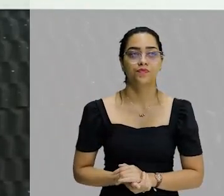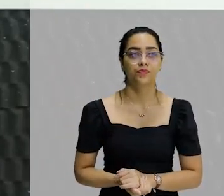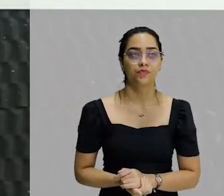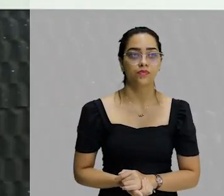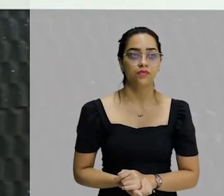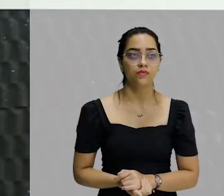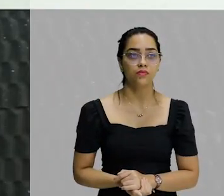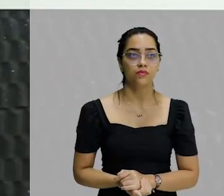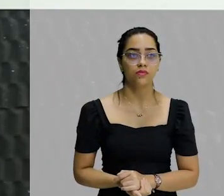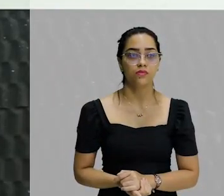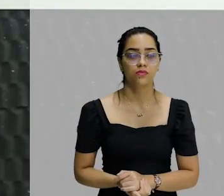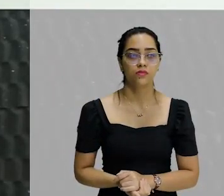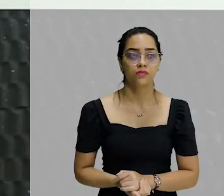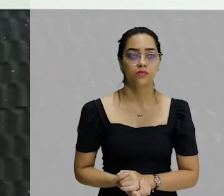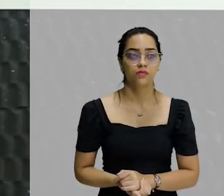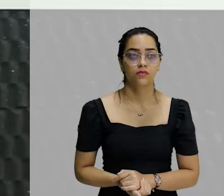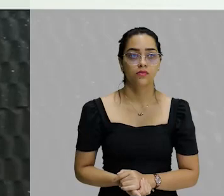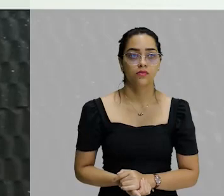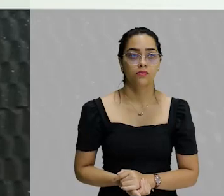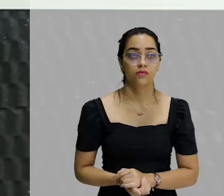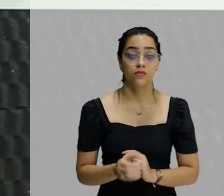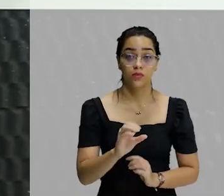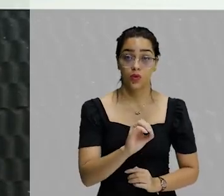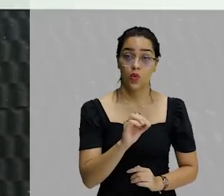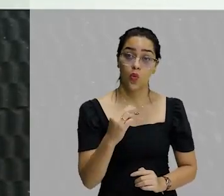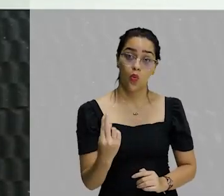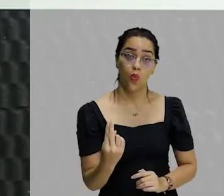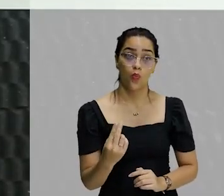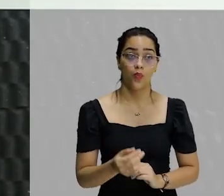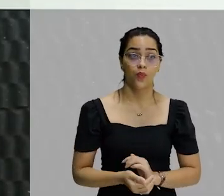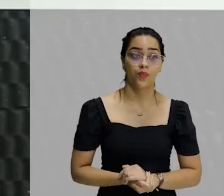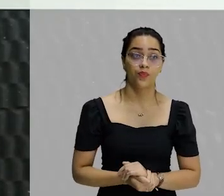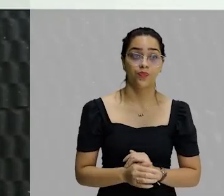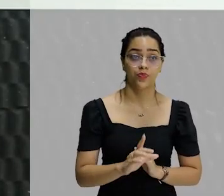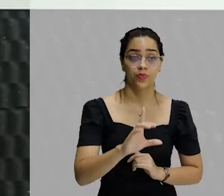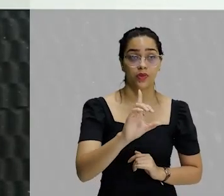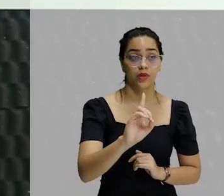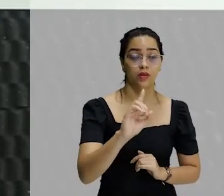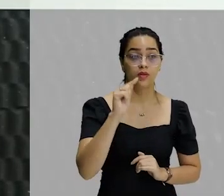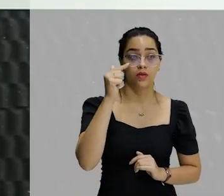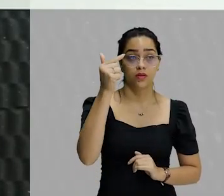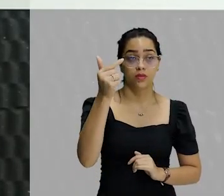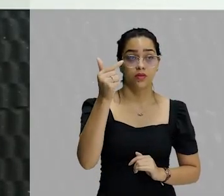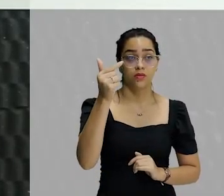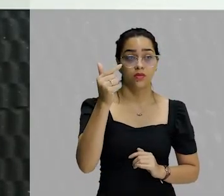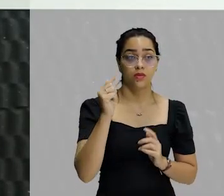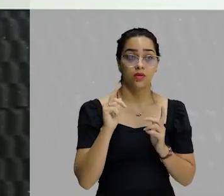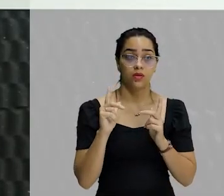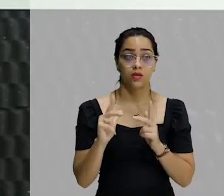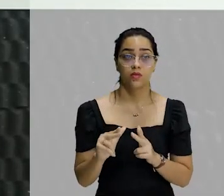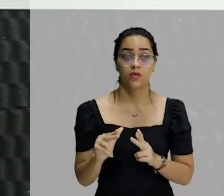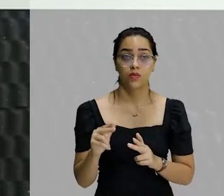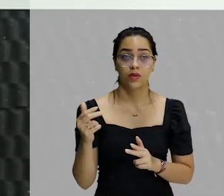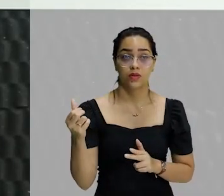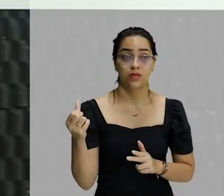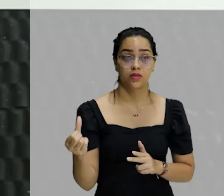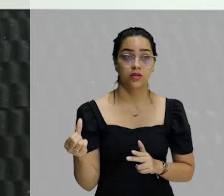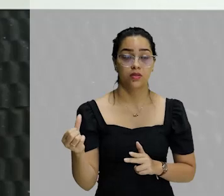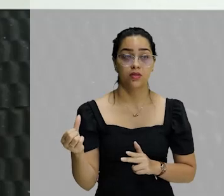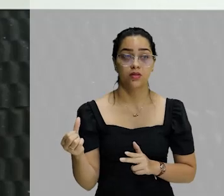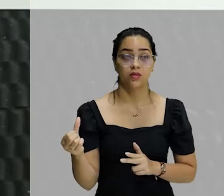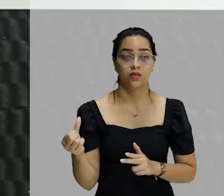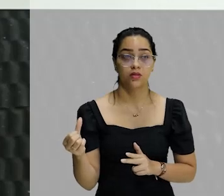quadrado. Certo? Ou então, D ao quadrado igual a